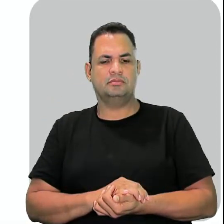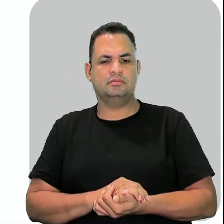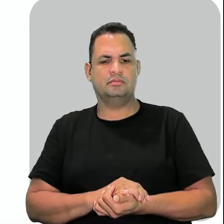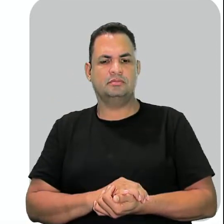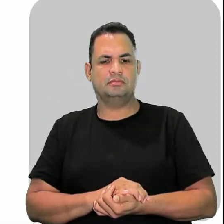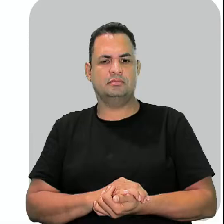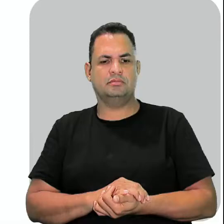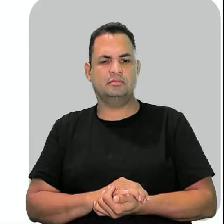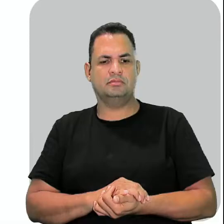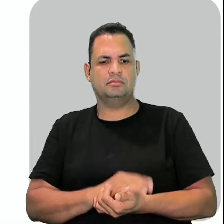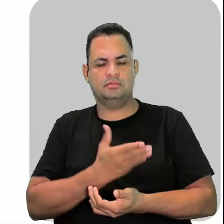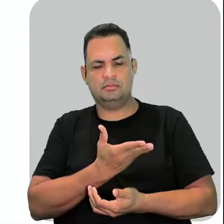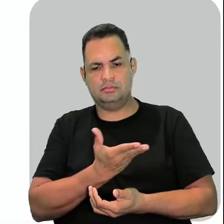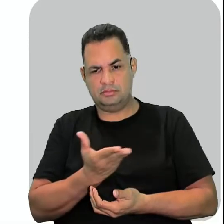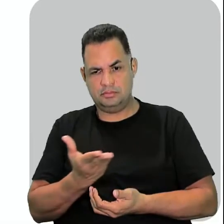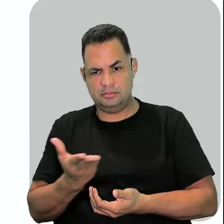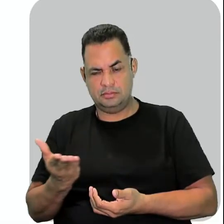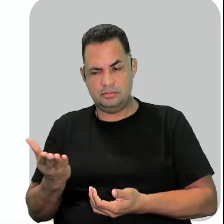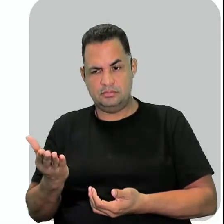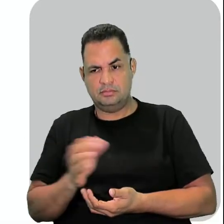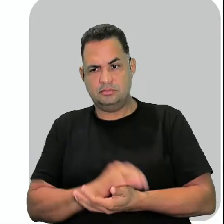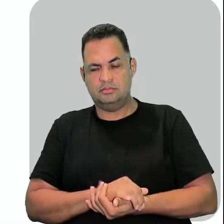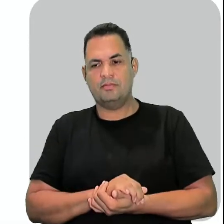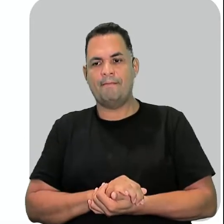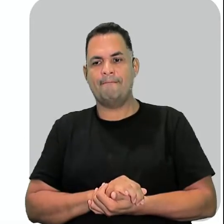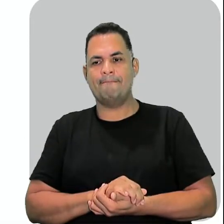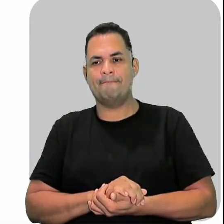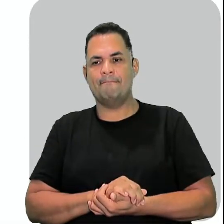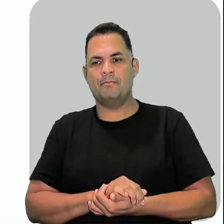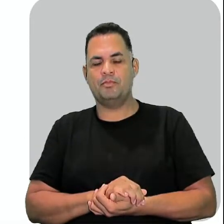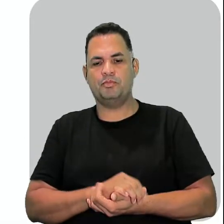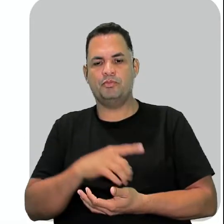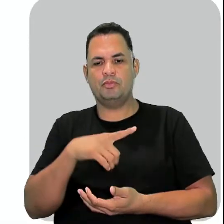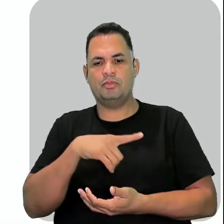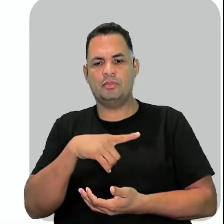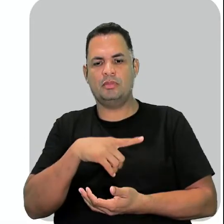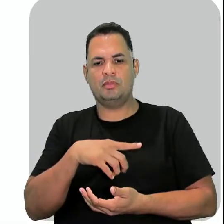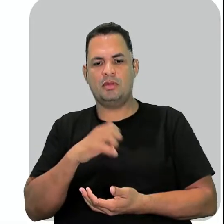Ó, CH2, CH3. Aqui nós temos